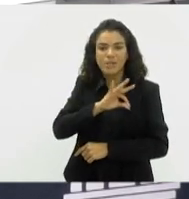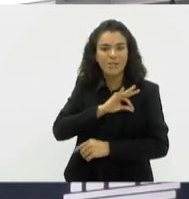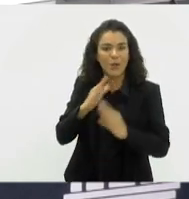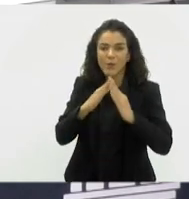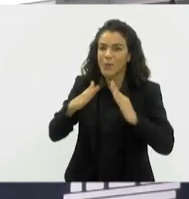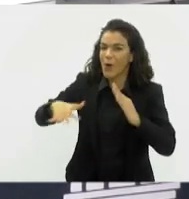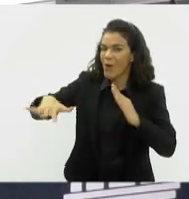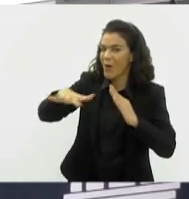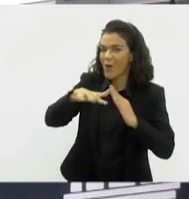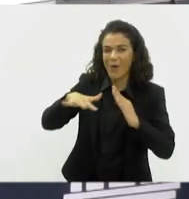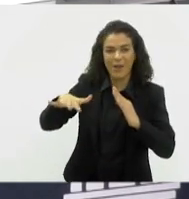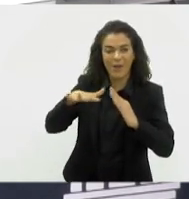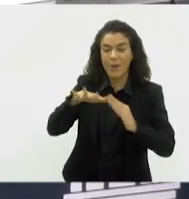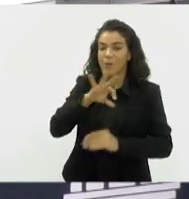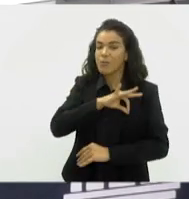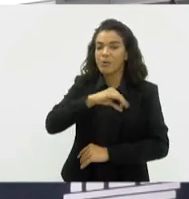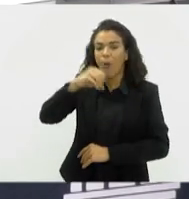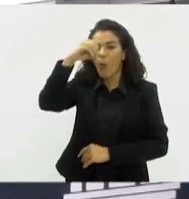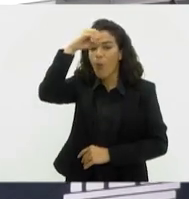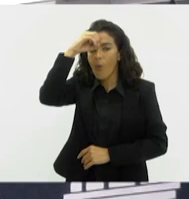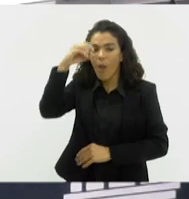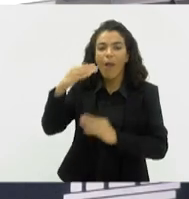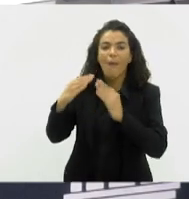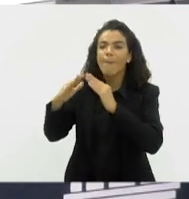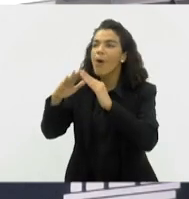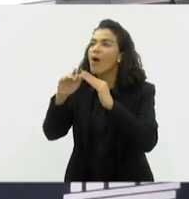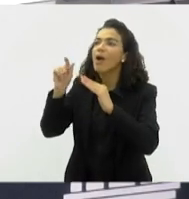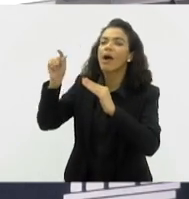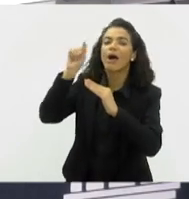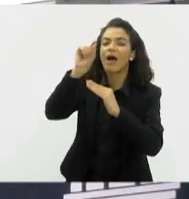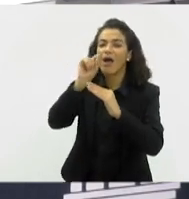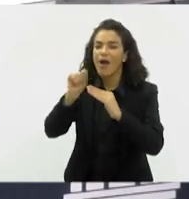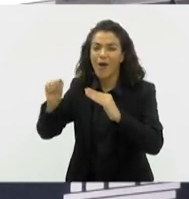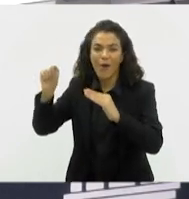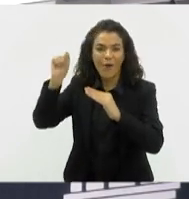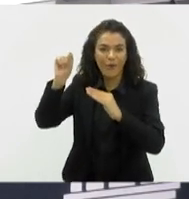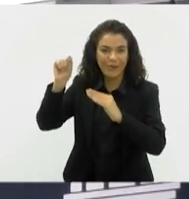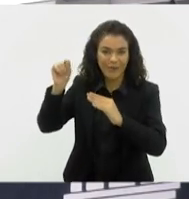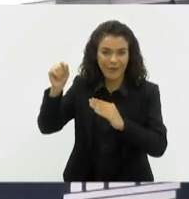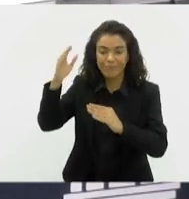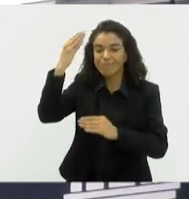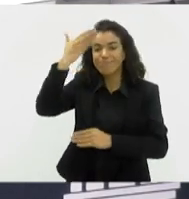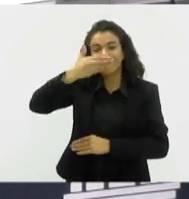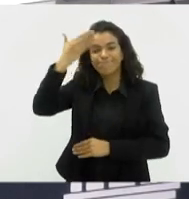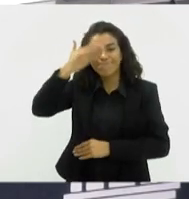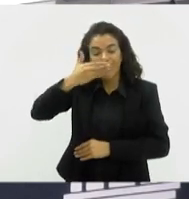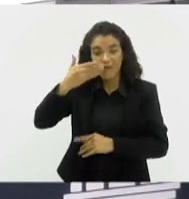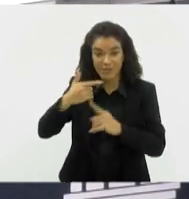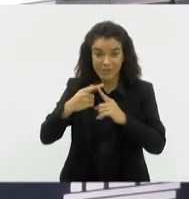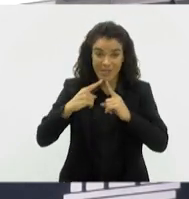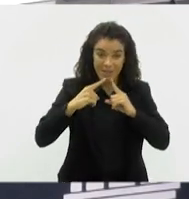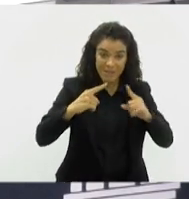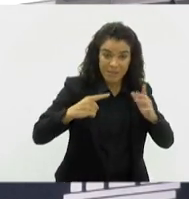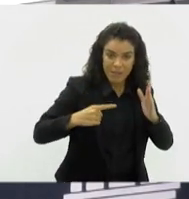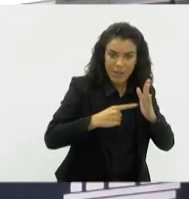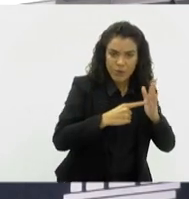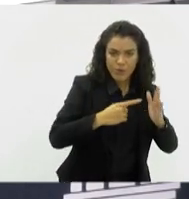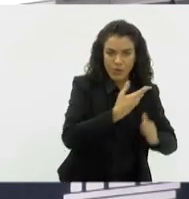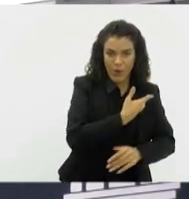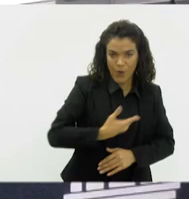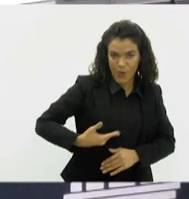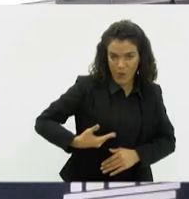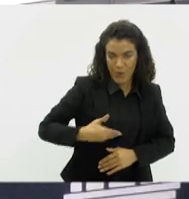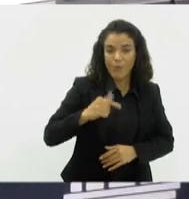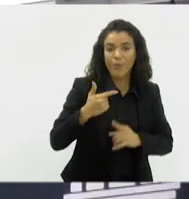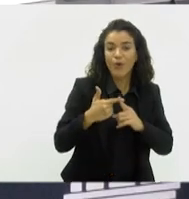naquela favela, o policial não sabe onde aquele morador que foi vítima dele por vezes mora. Você denunciar o Estado tem mais caminhos,